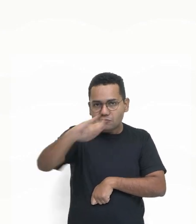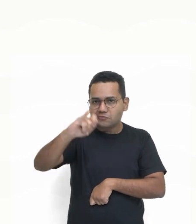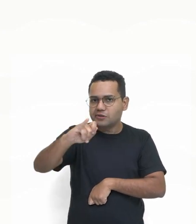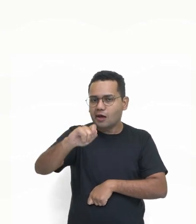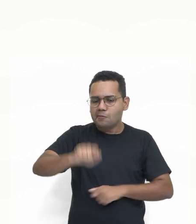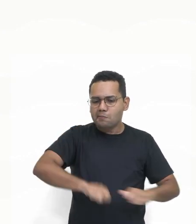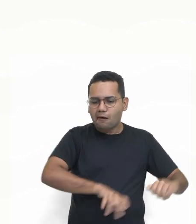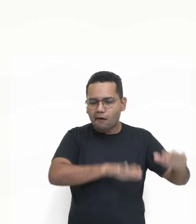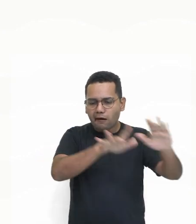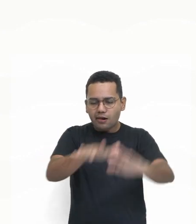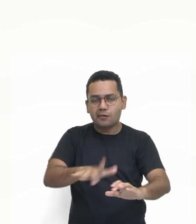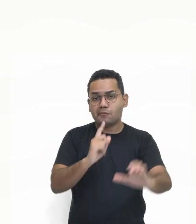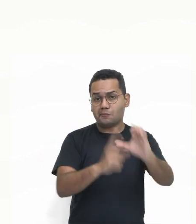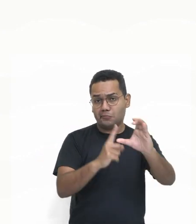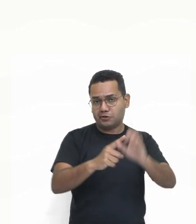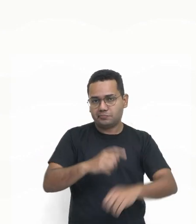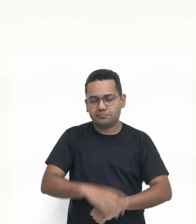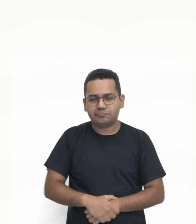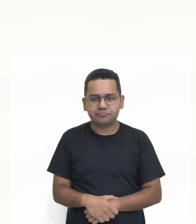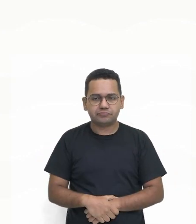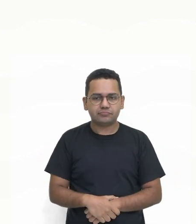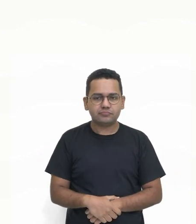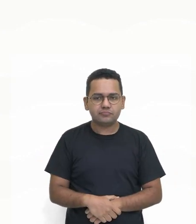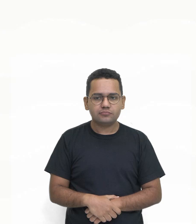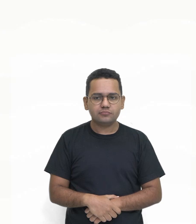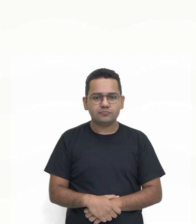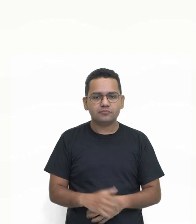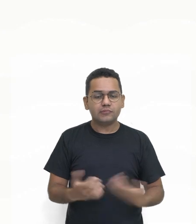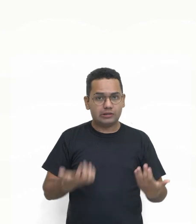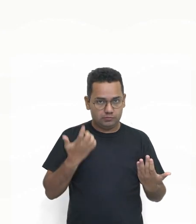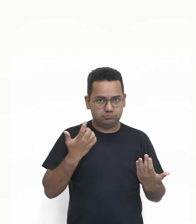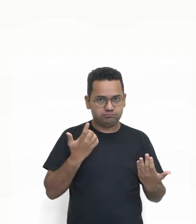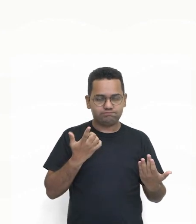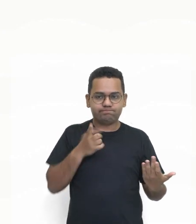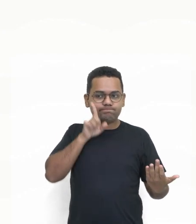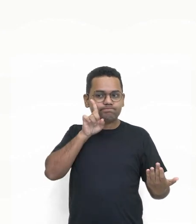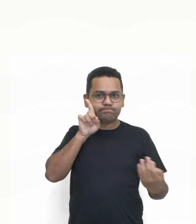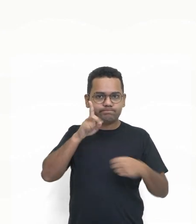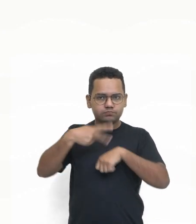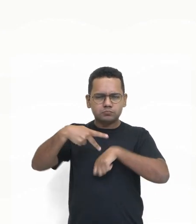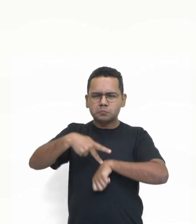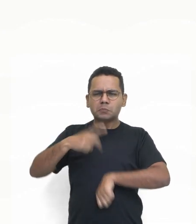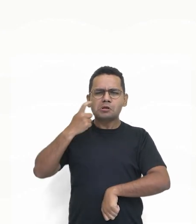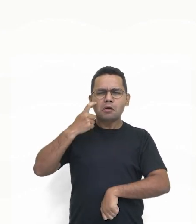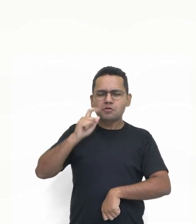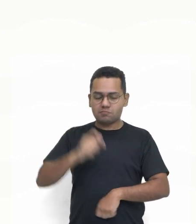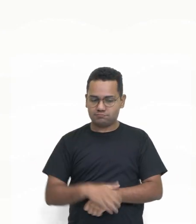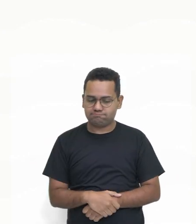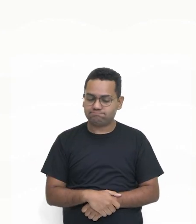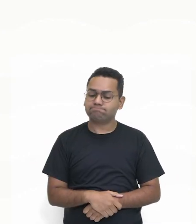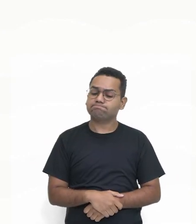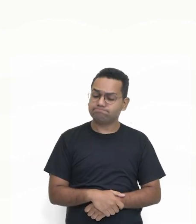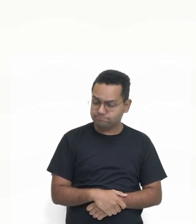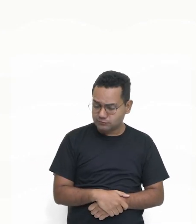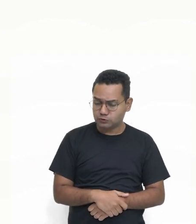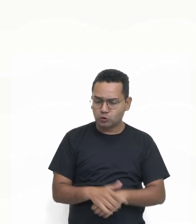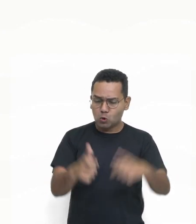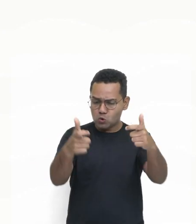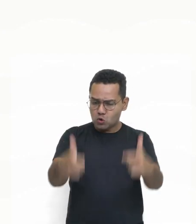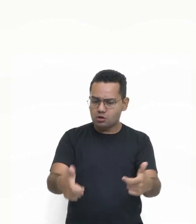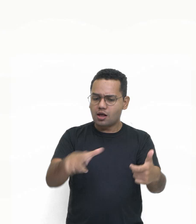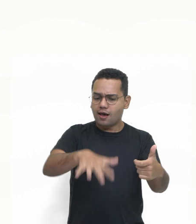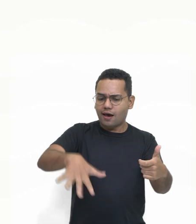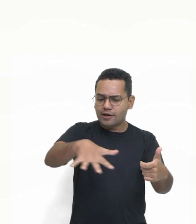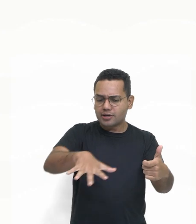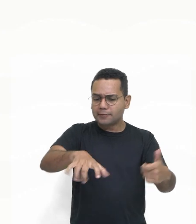norte-americanos pensaram? Nós vamos acabar com esse conflito aqui no Vietnã, vamos impor aqui o capitalismo e